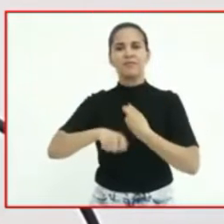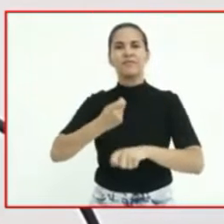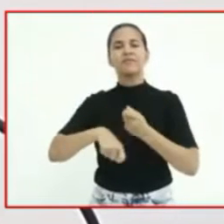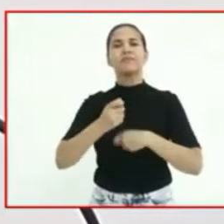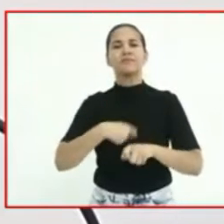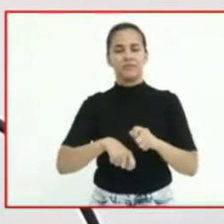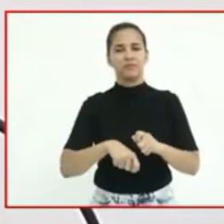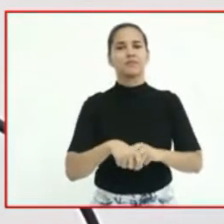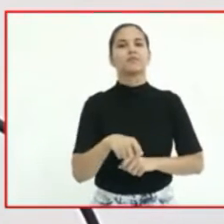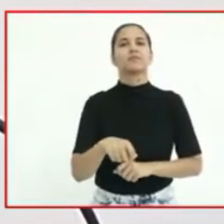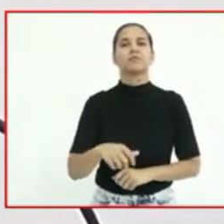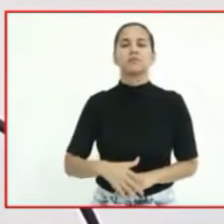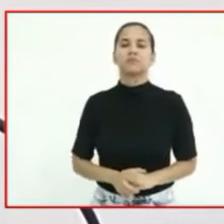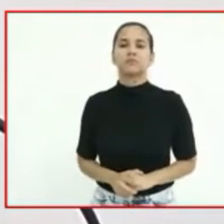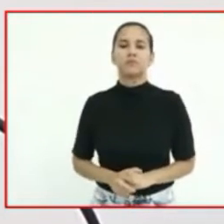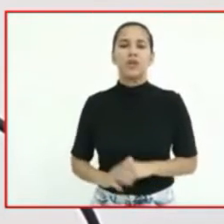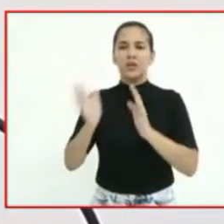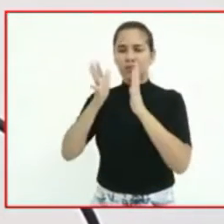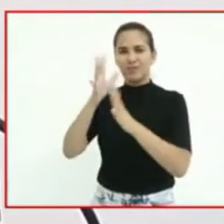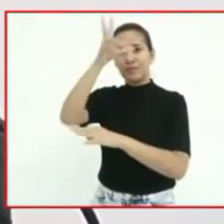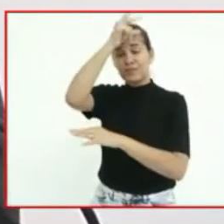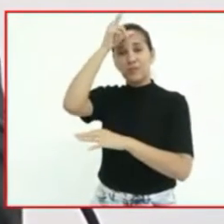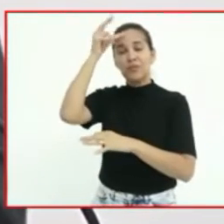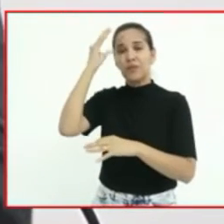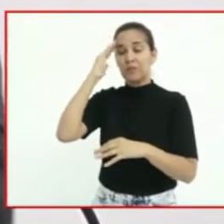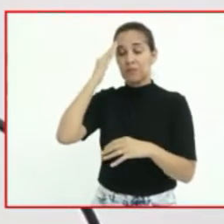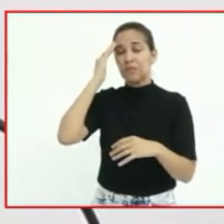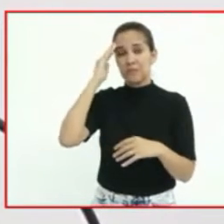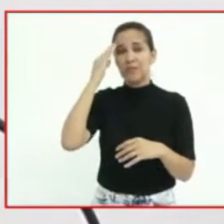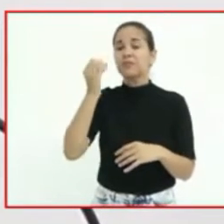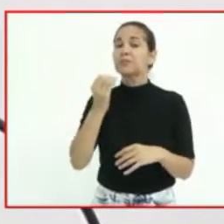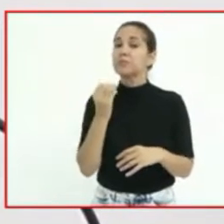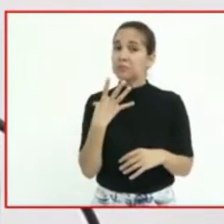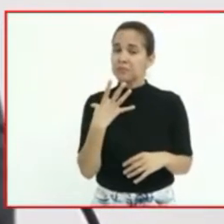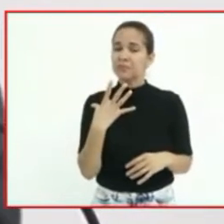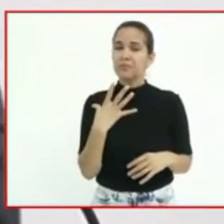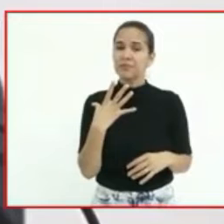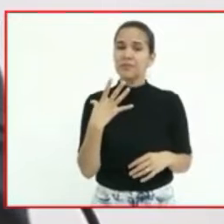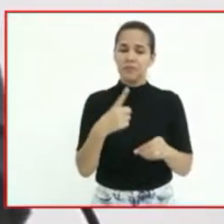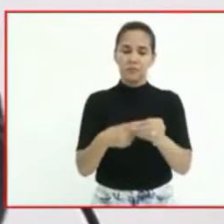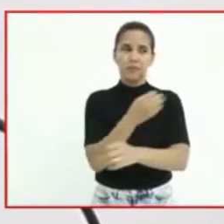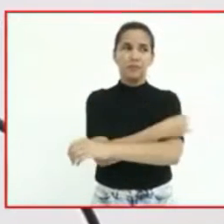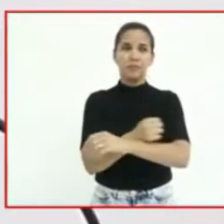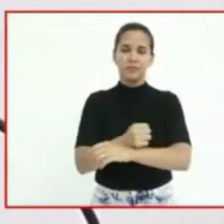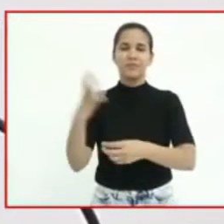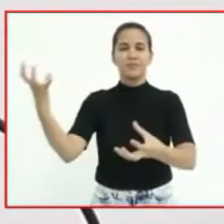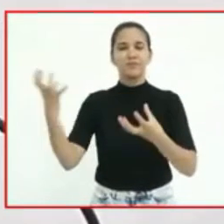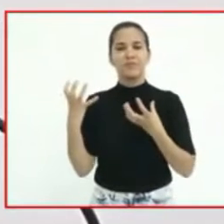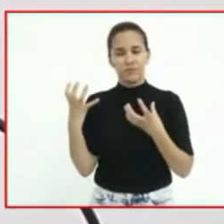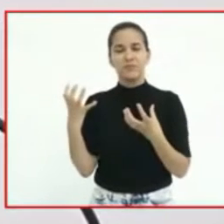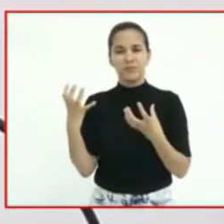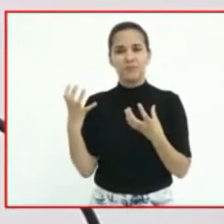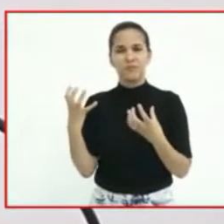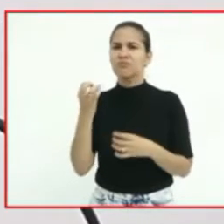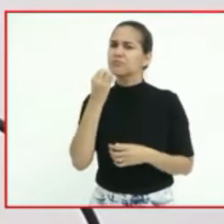prefeito. Porque nós pensamos no bem da população de Bataguaçu. Nós queremos o bem para o Bataguaçu. Nós somos filhos